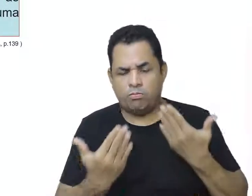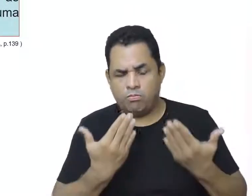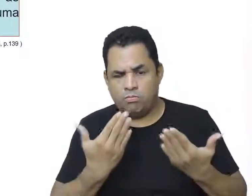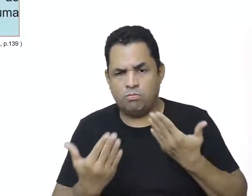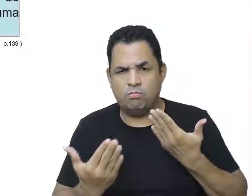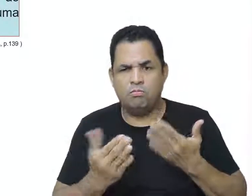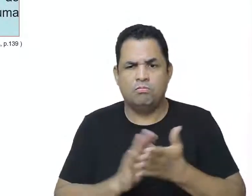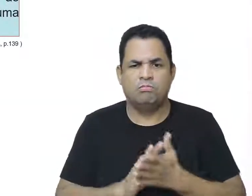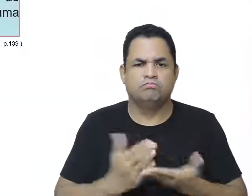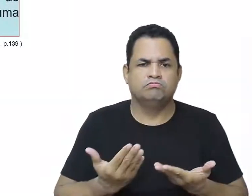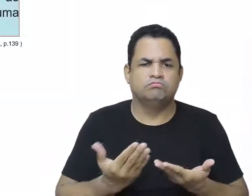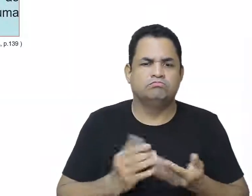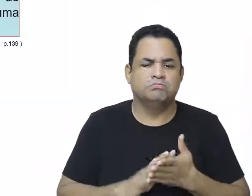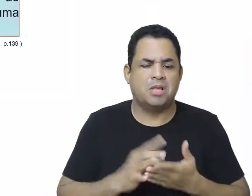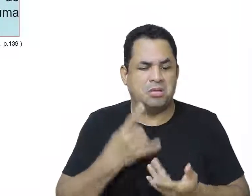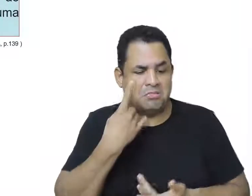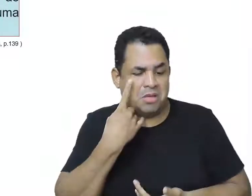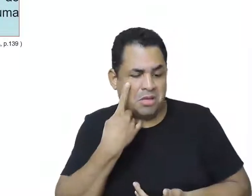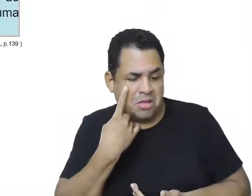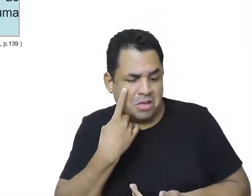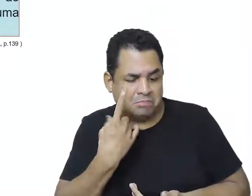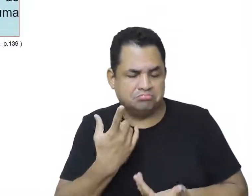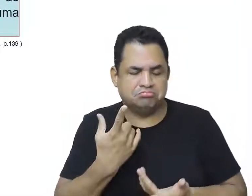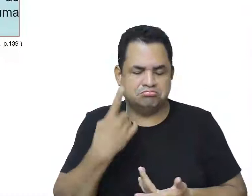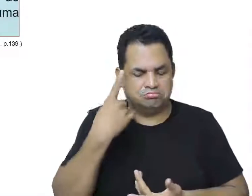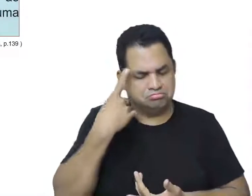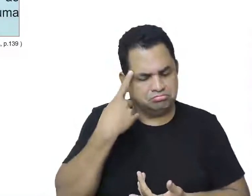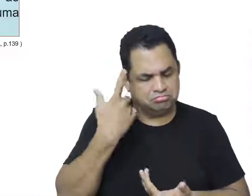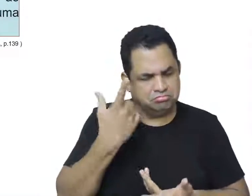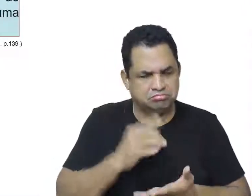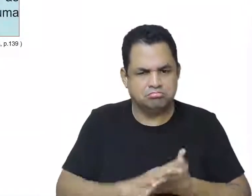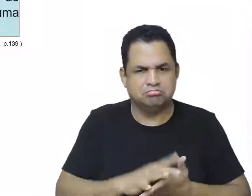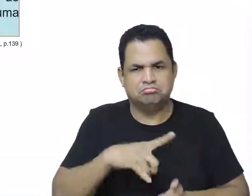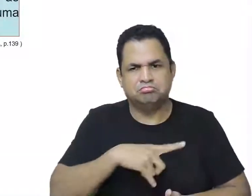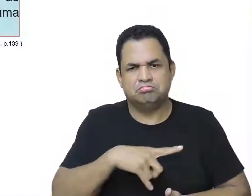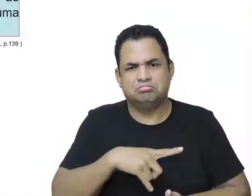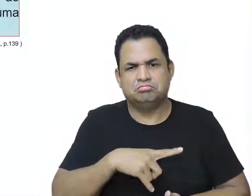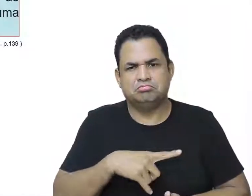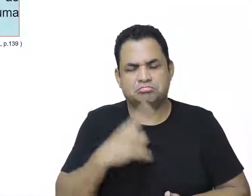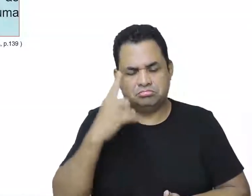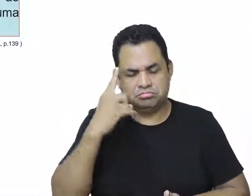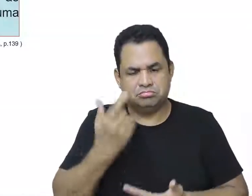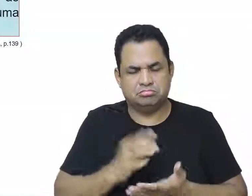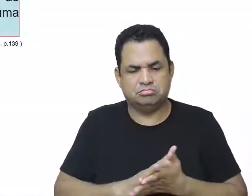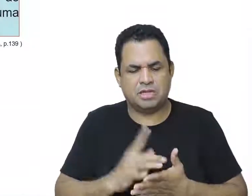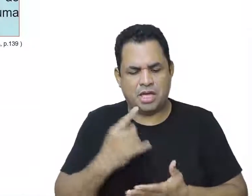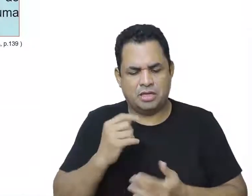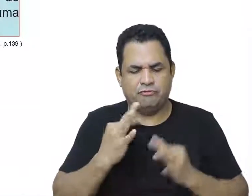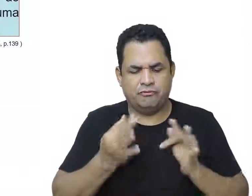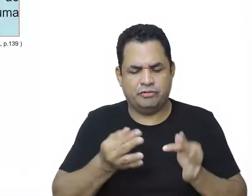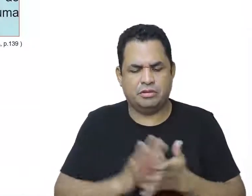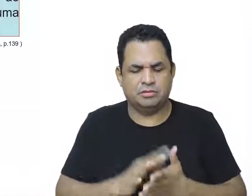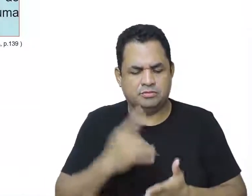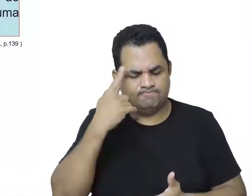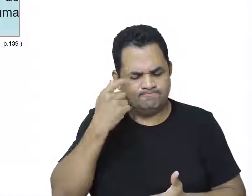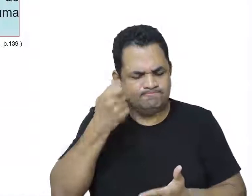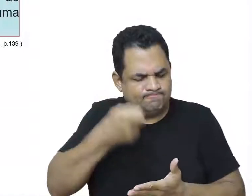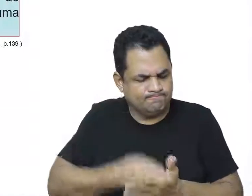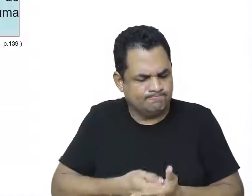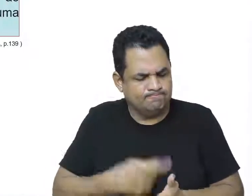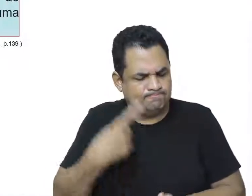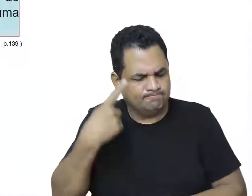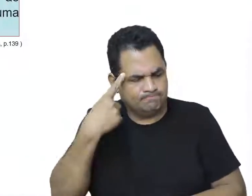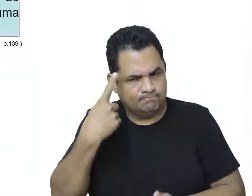comparações, né? Pesa ali as decisões para que se tenha, né, no fim, uma decisão que seja racional,